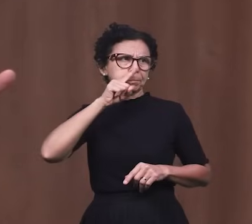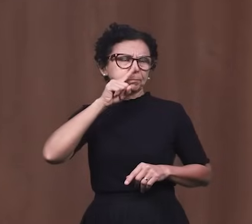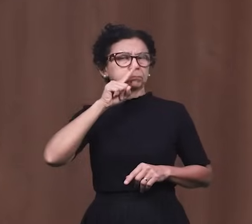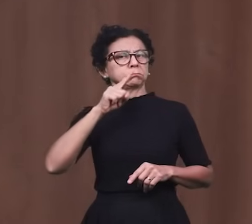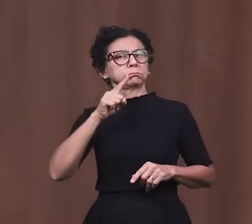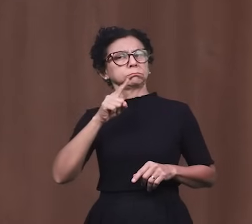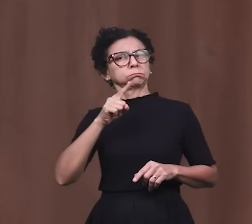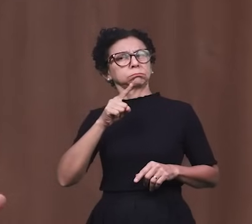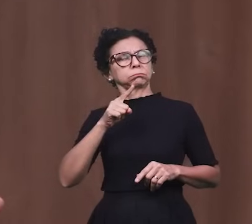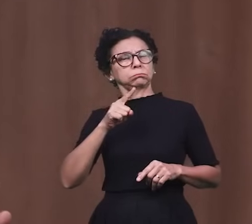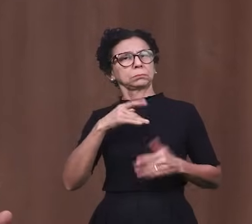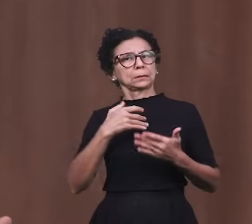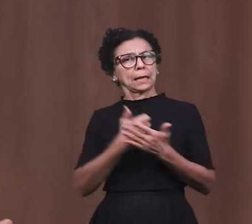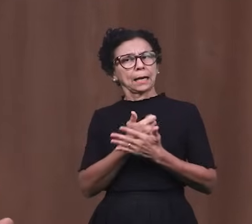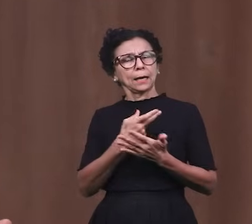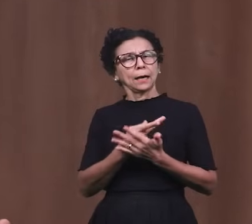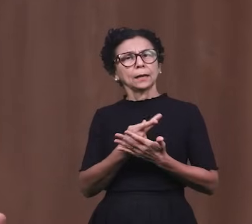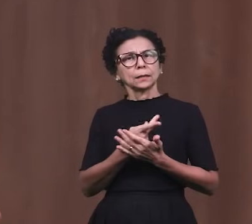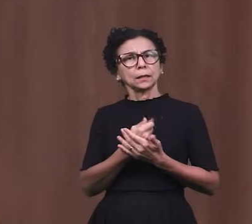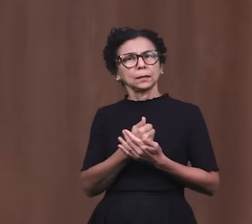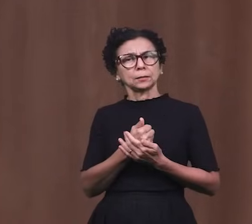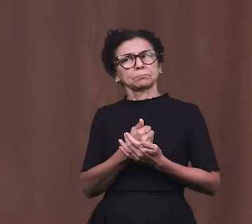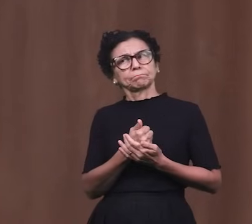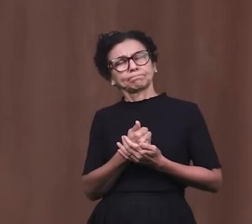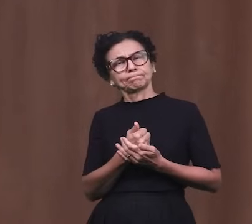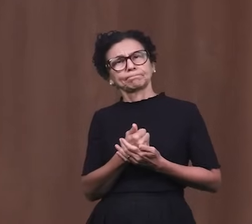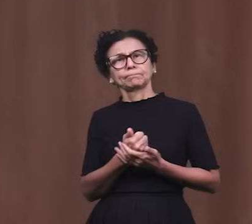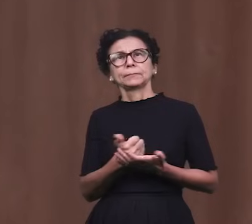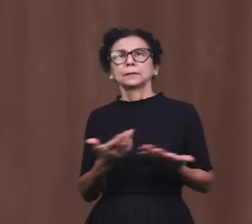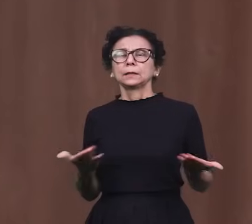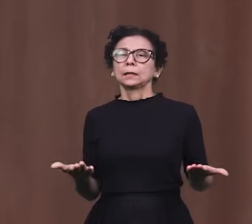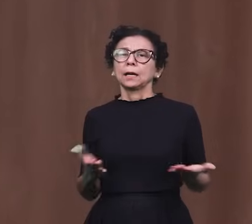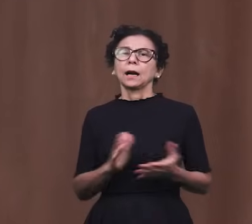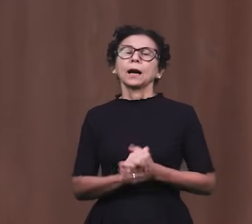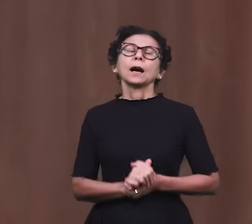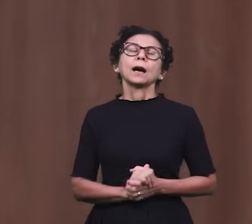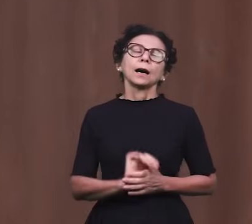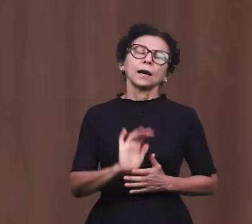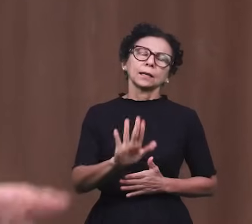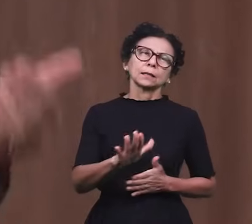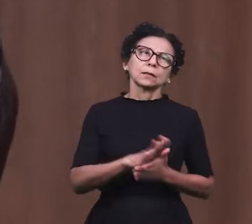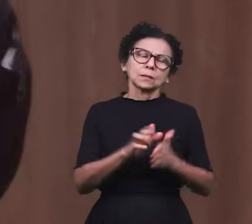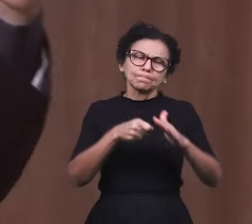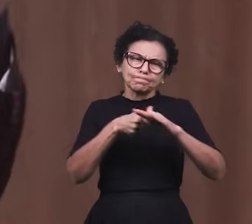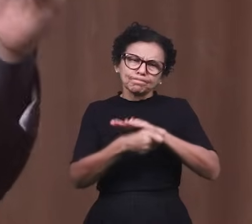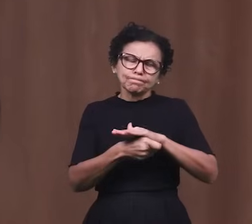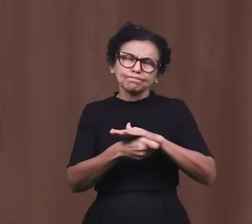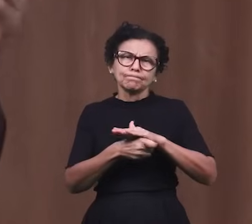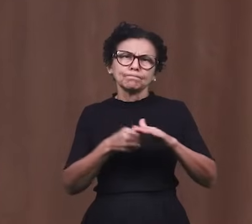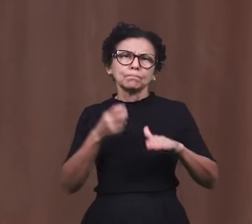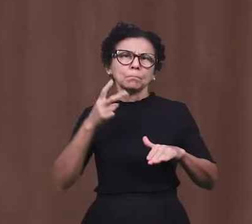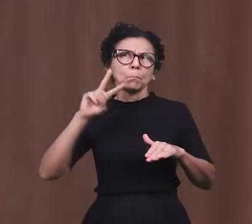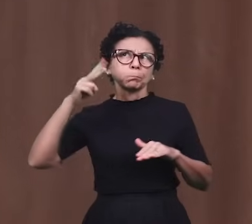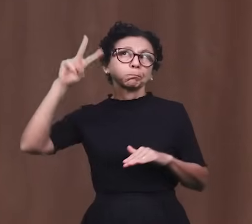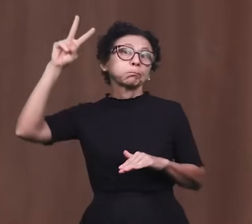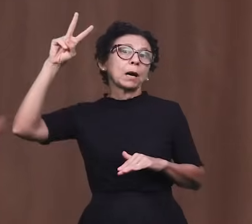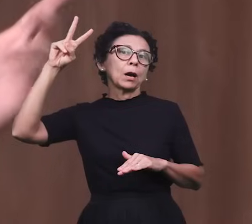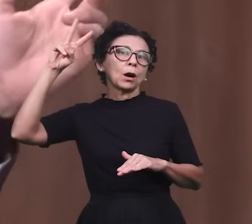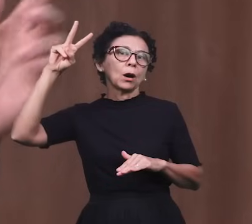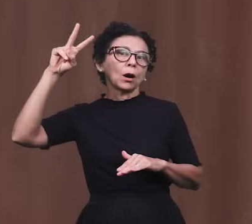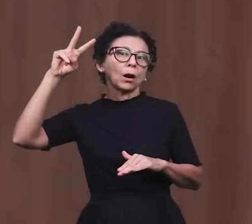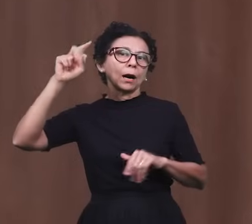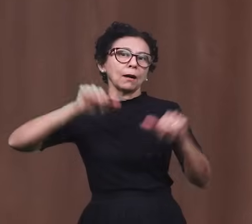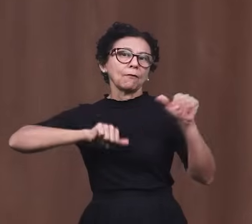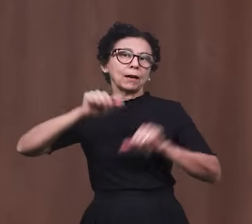falar assim, tem alguma coisa errada aí. Se ele te fala, você pode ter uma rentabilidade maior, mas você vai correr esse risco, é